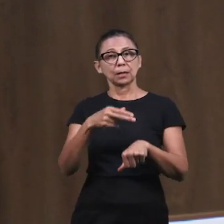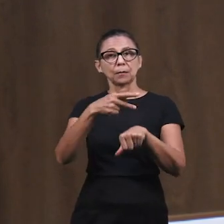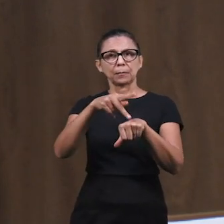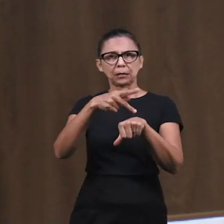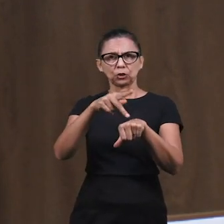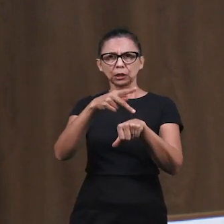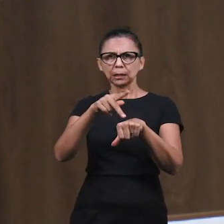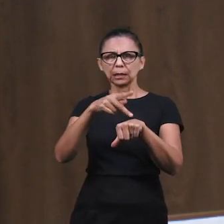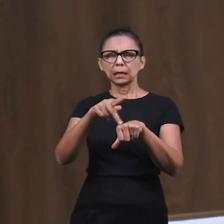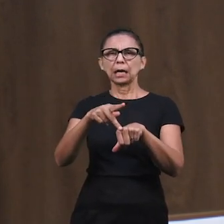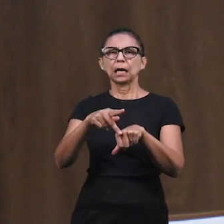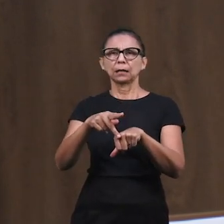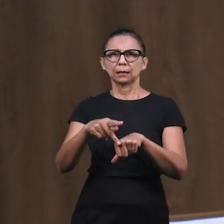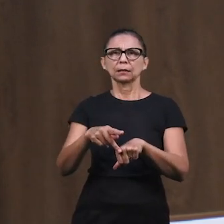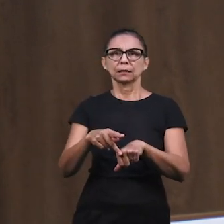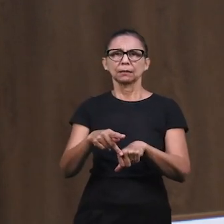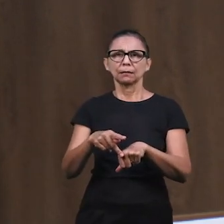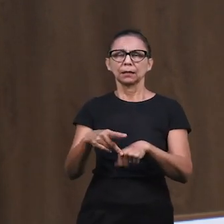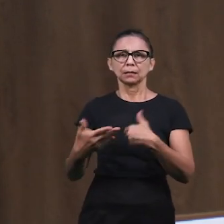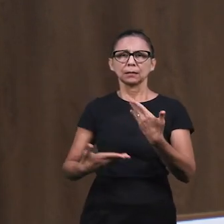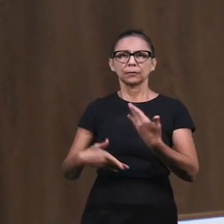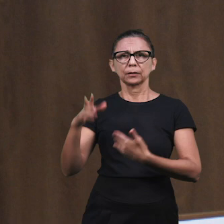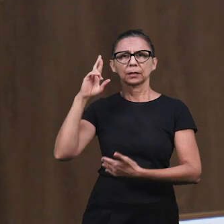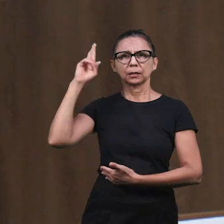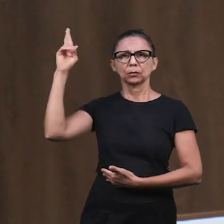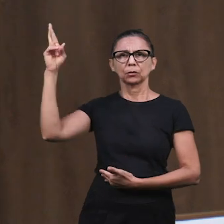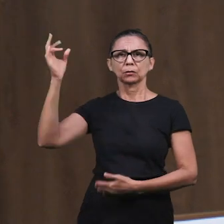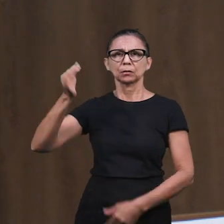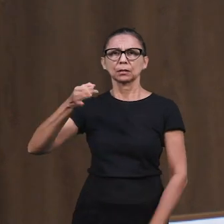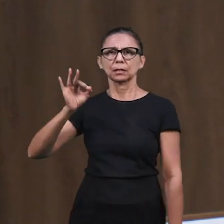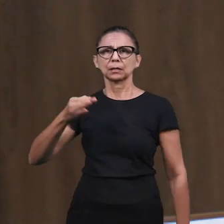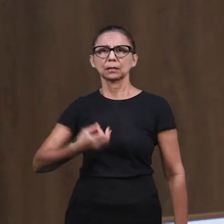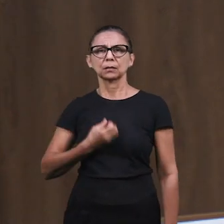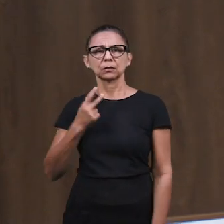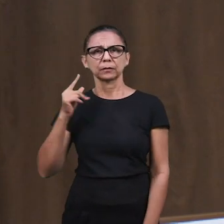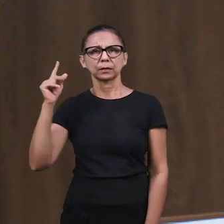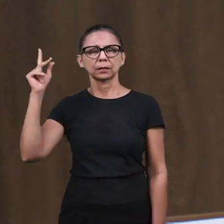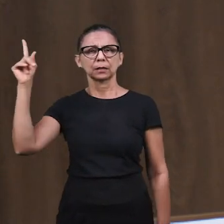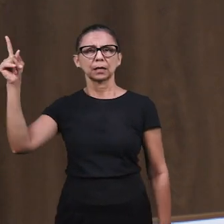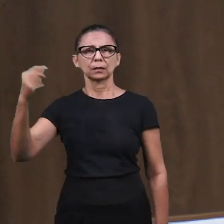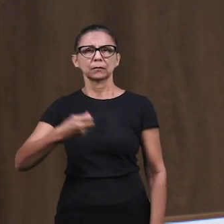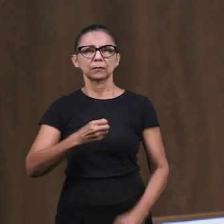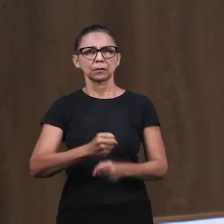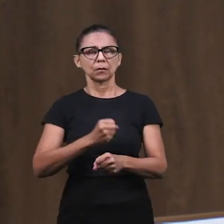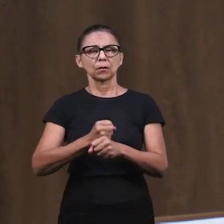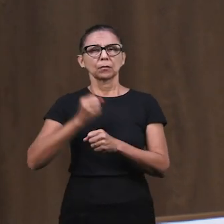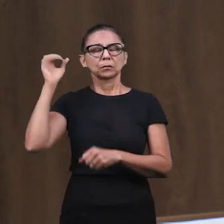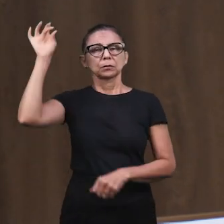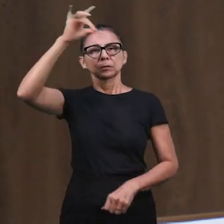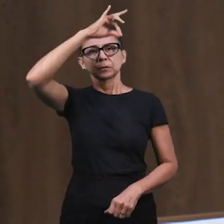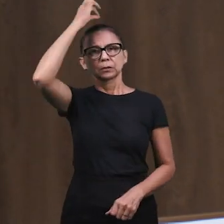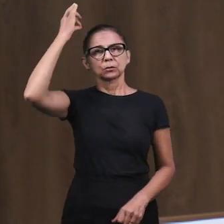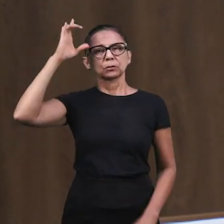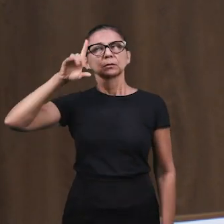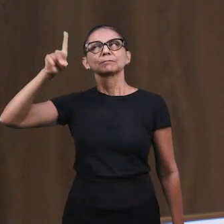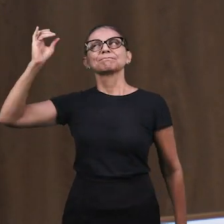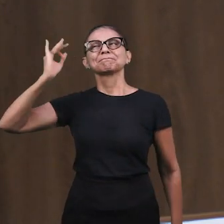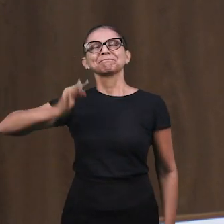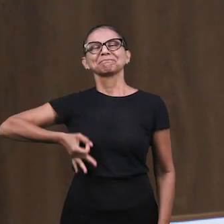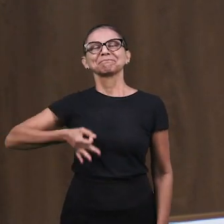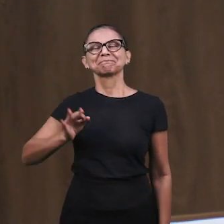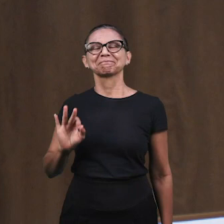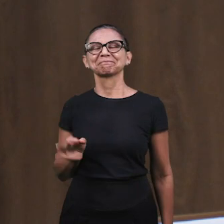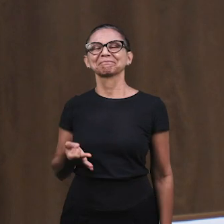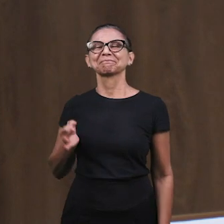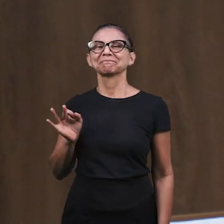nossa vida, então nós passamos a ter a certeza da vida eterna, de estarmos vivendo a obra do Espírito Santo de Deus e a certeza